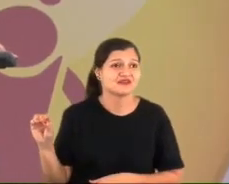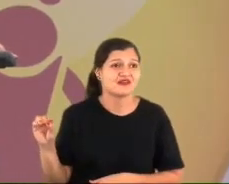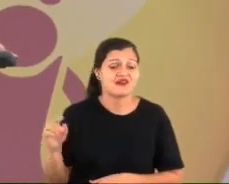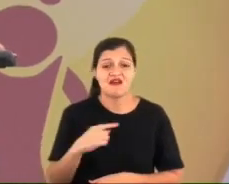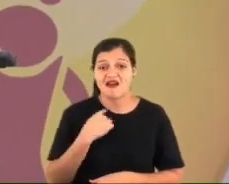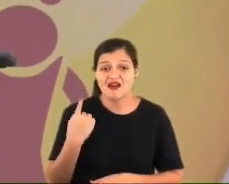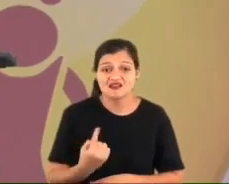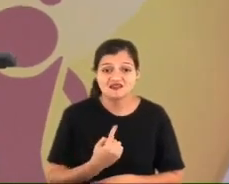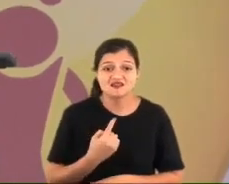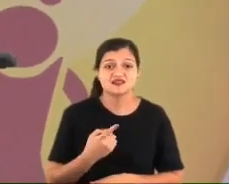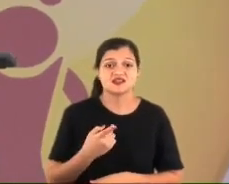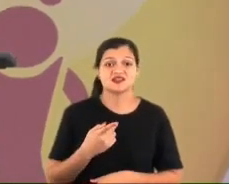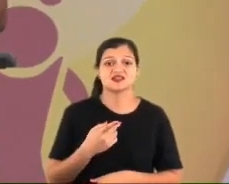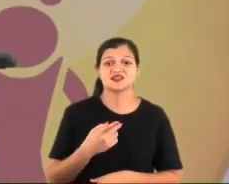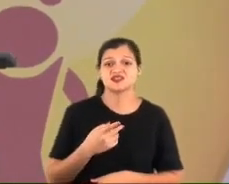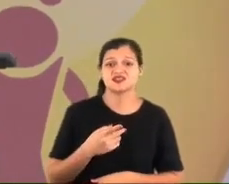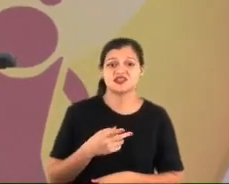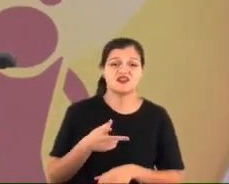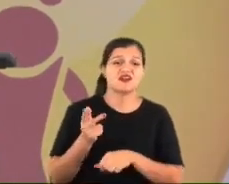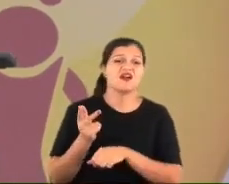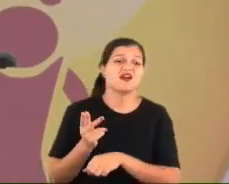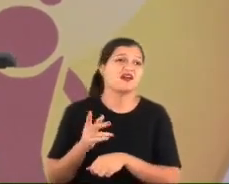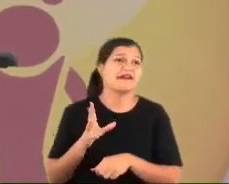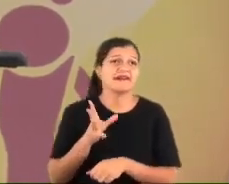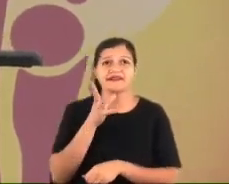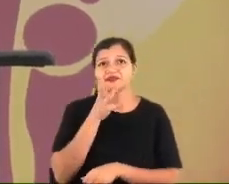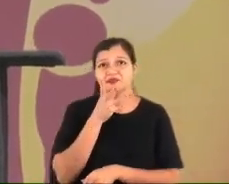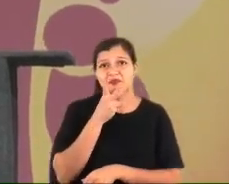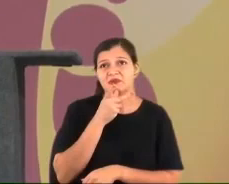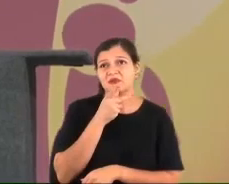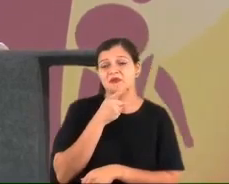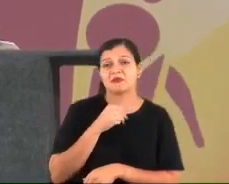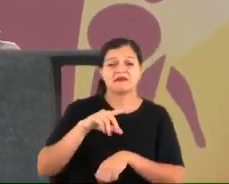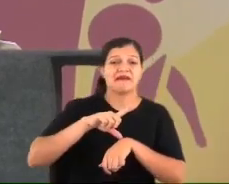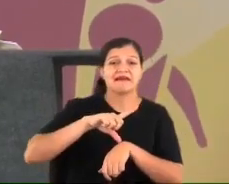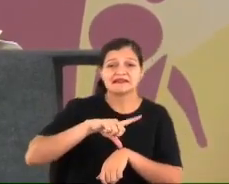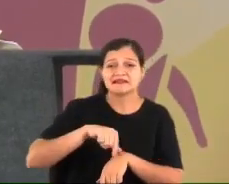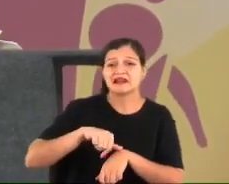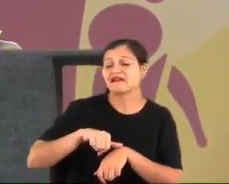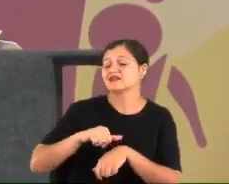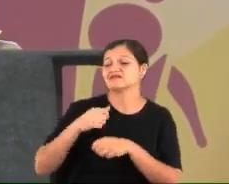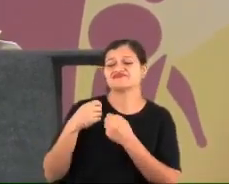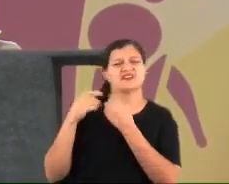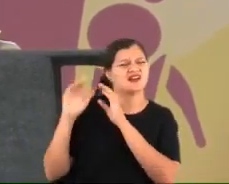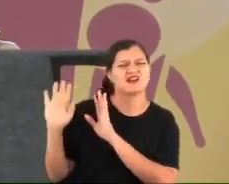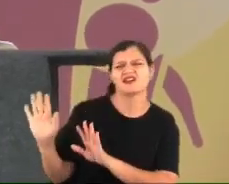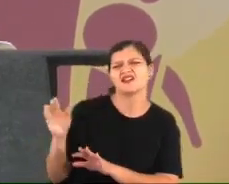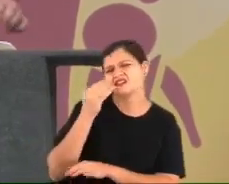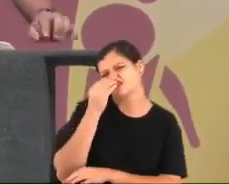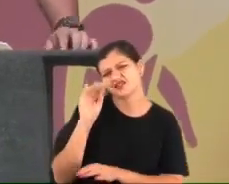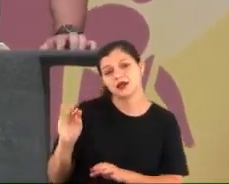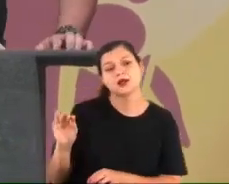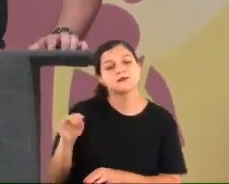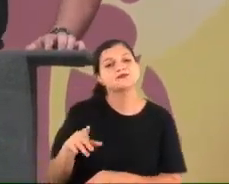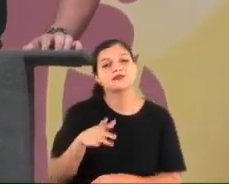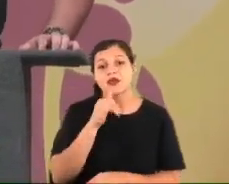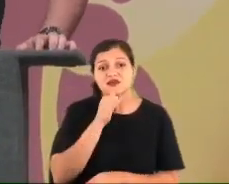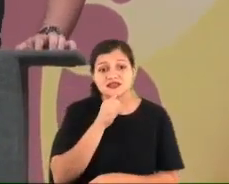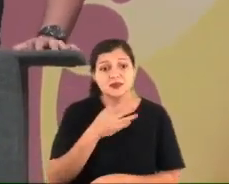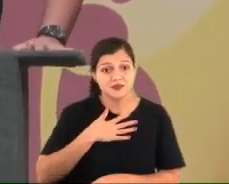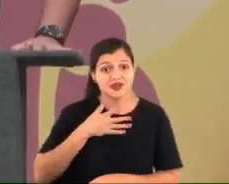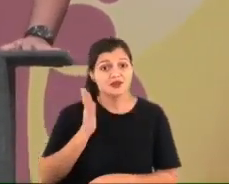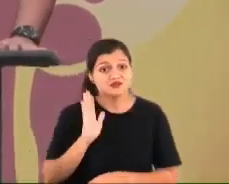fica adiando as nossas bênçãos. Eu mesmo já perdi várias e várias bênçãos. Sabe uma bênção que a gente estava